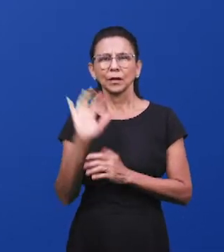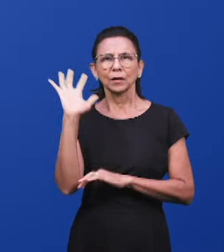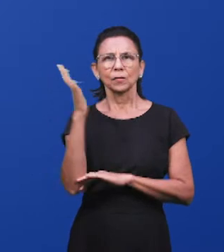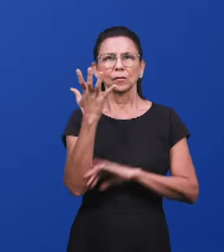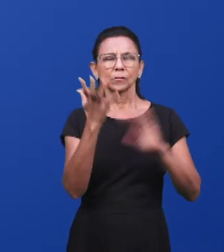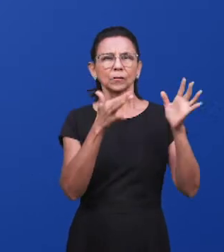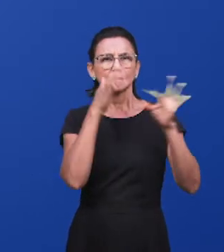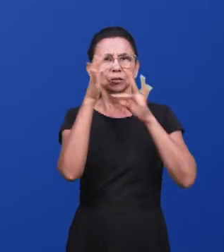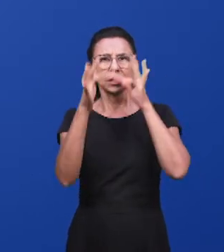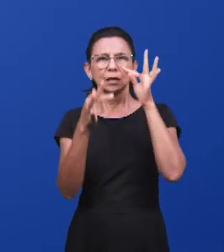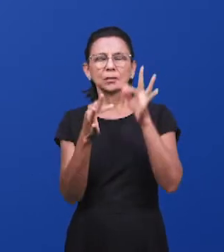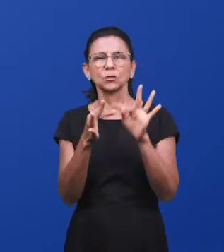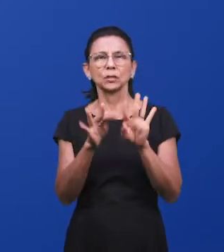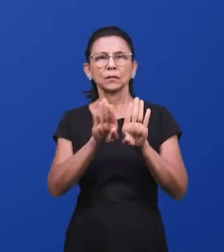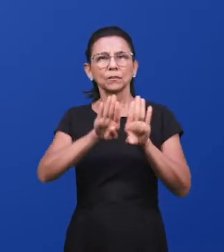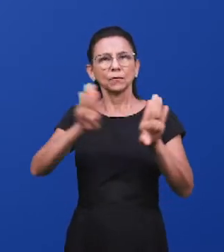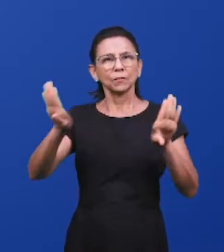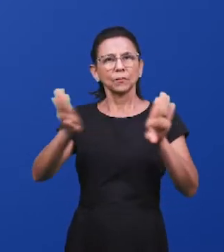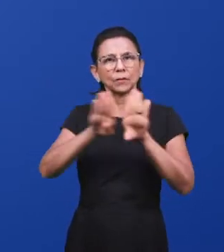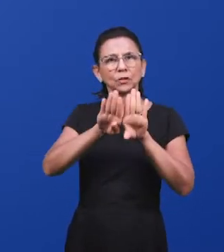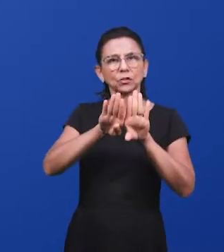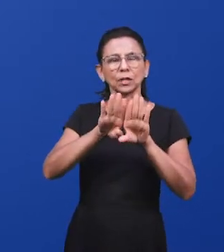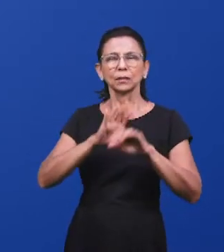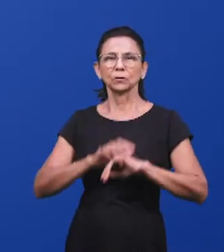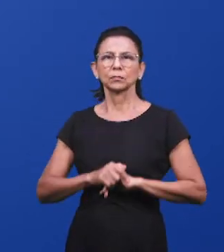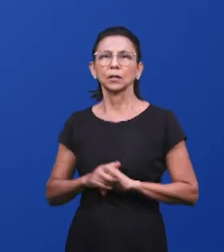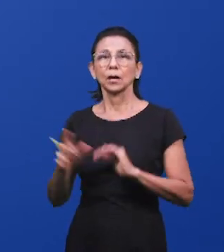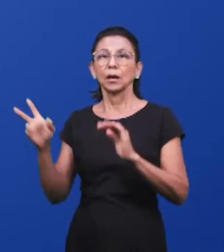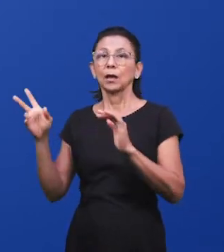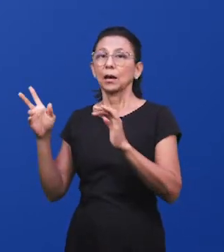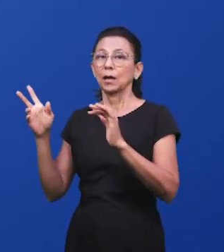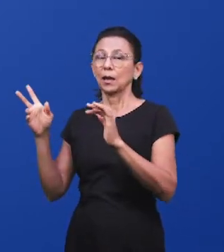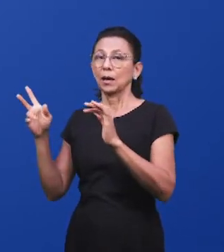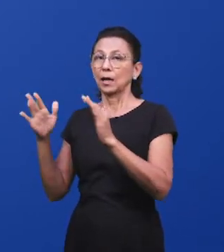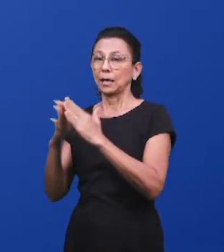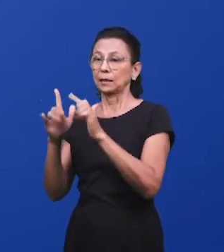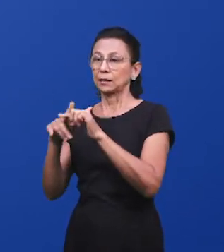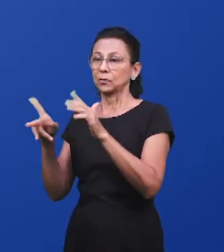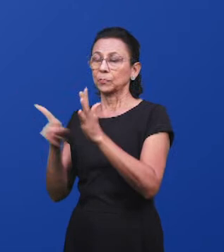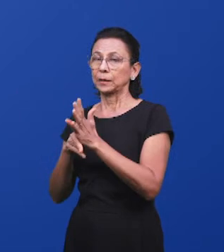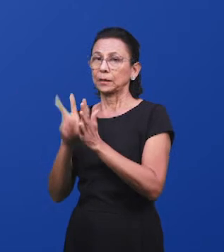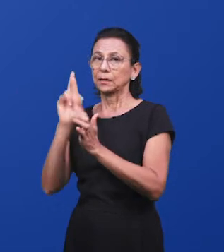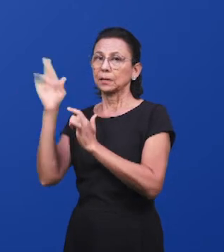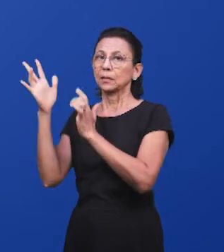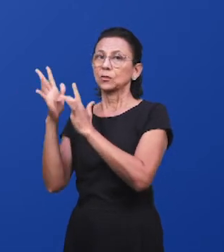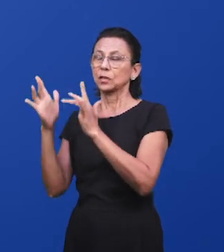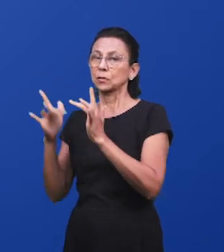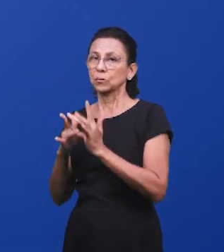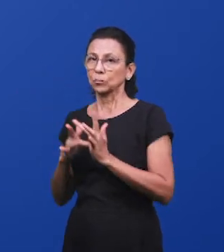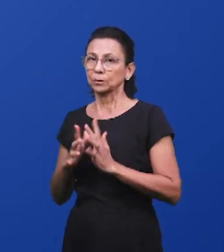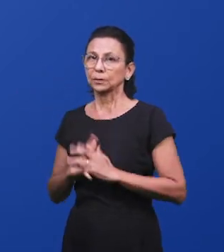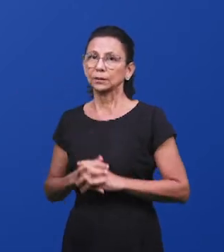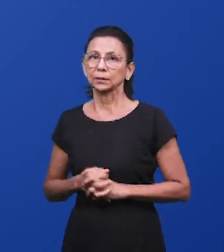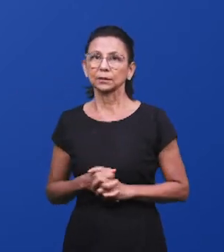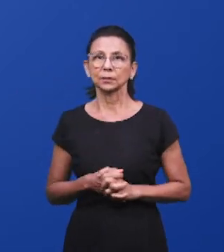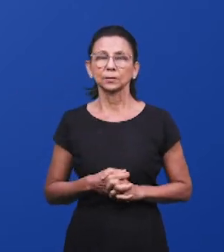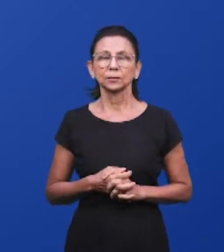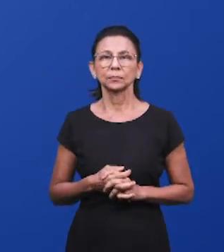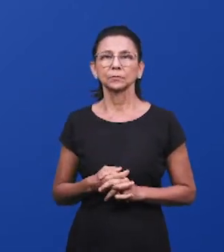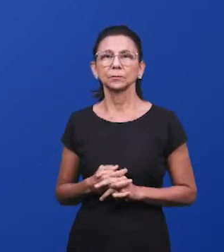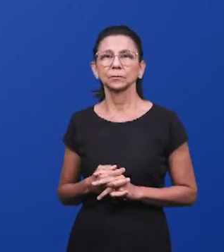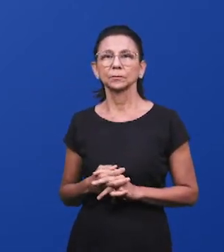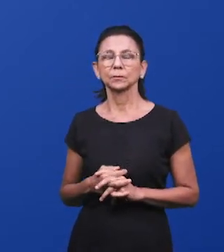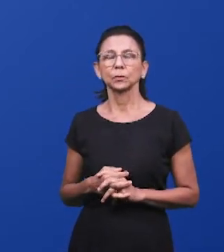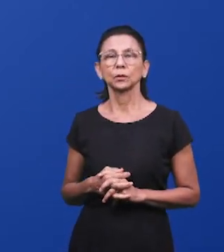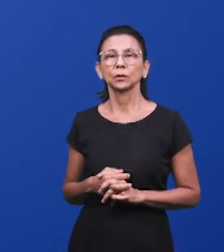fechado fala de uma igreja que é propriedade do Senhor Jesus. Ela não recebe influências do mundo. A igreja, ela se alimenta